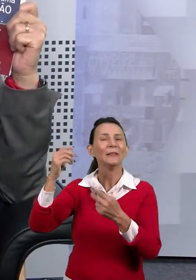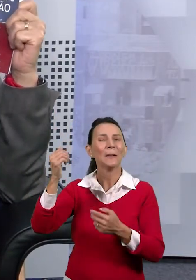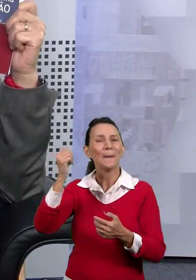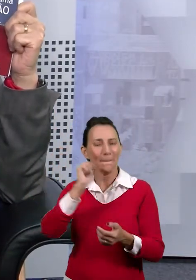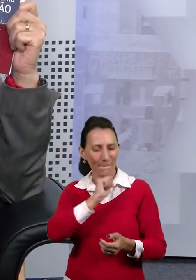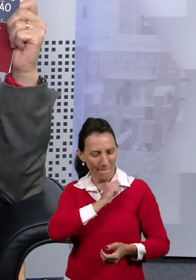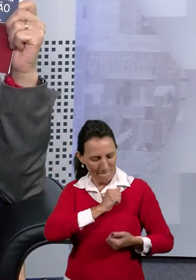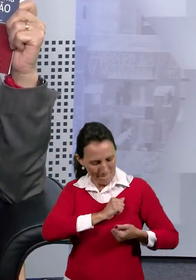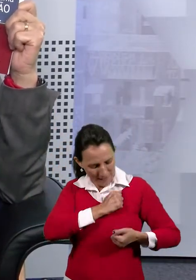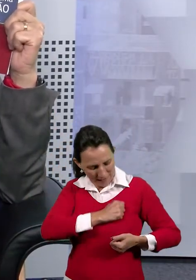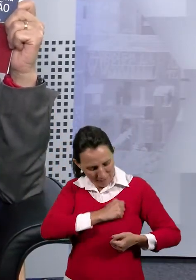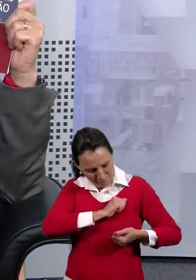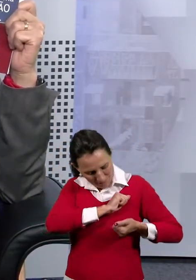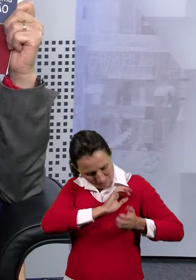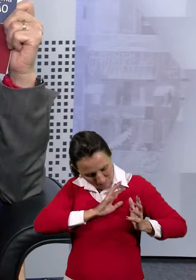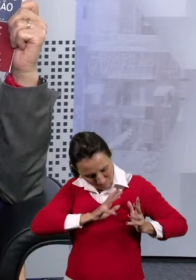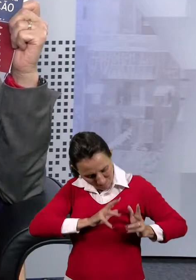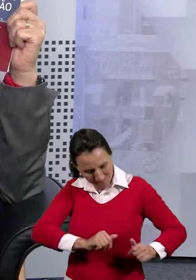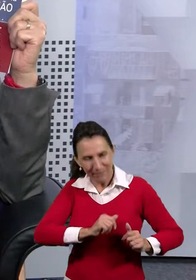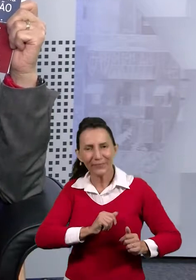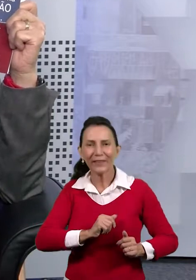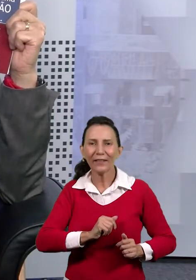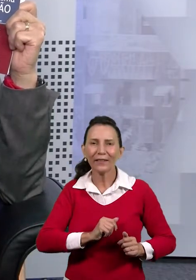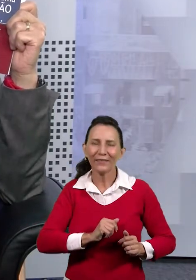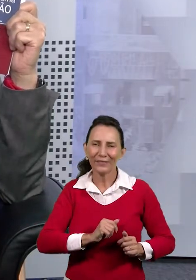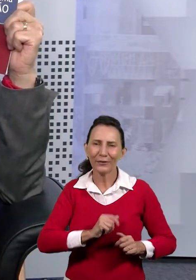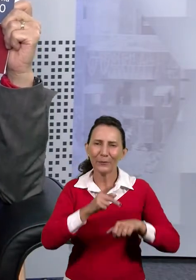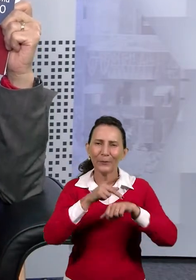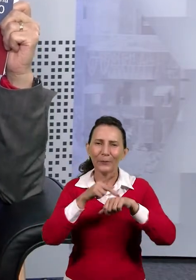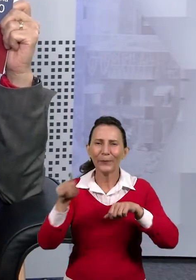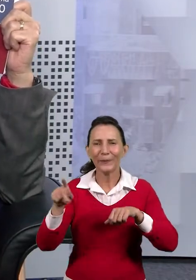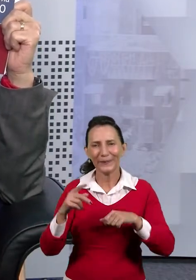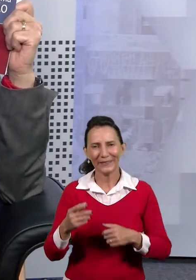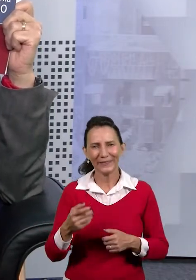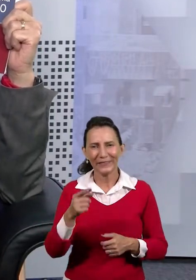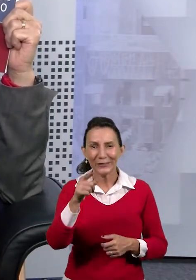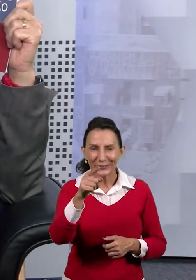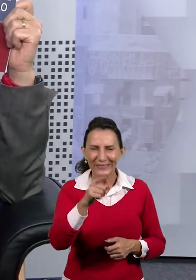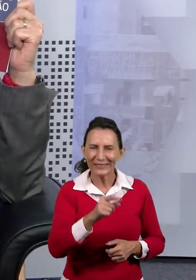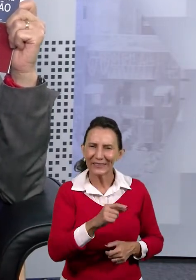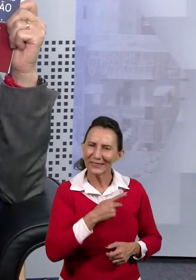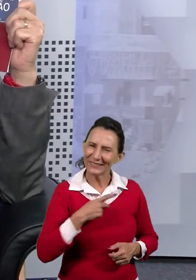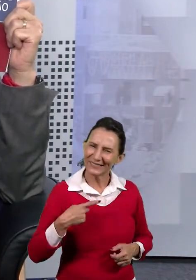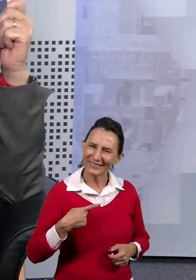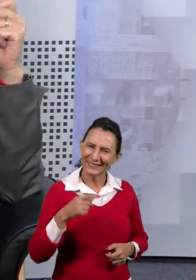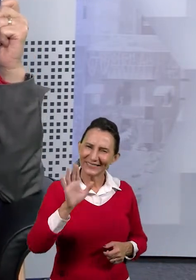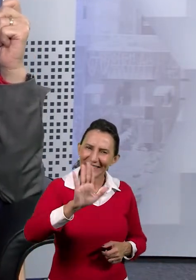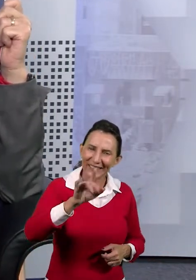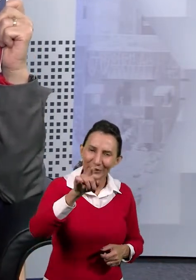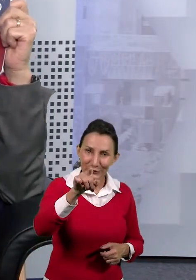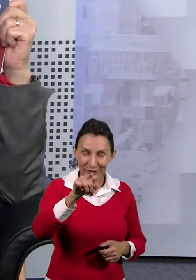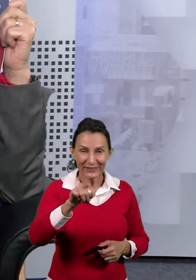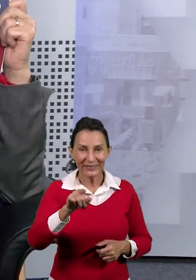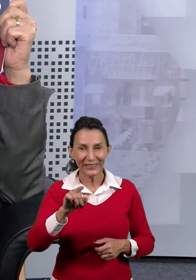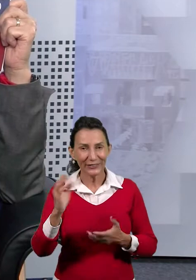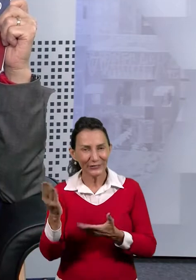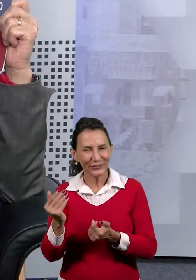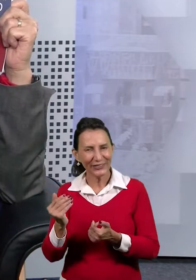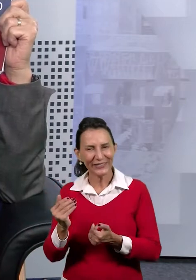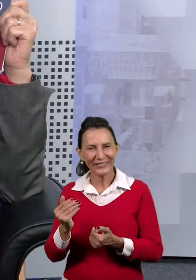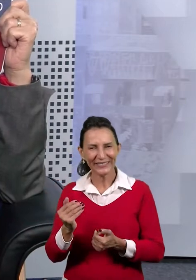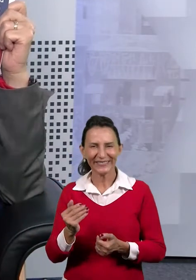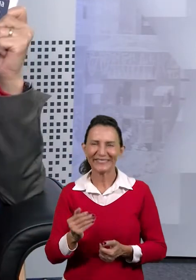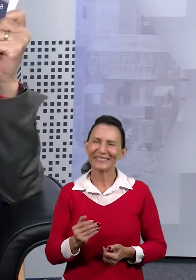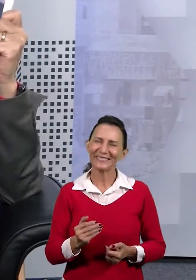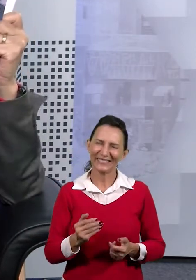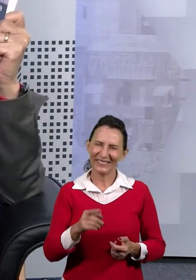nos purifica de toda injustiça. Então, pastorzão, líder, ei, jovem, ei, você que está aí, há